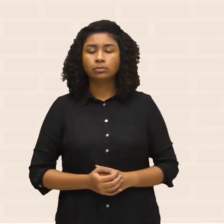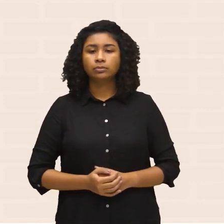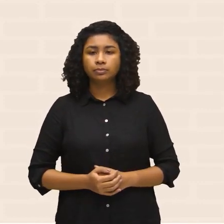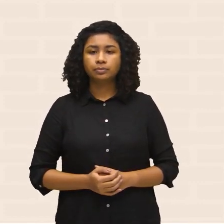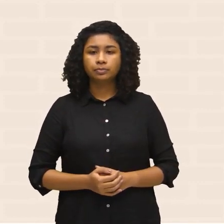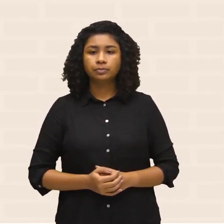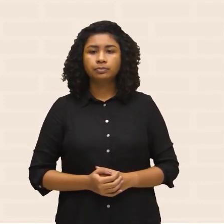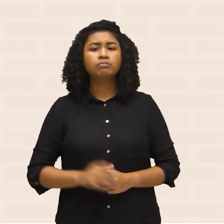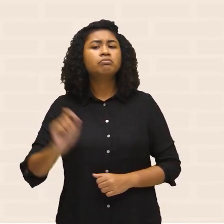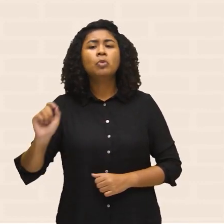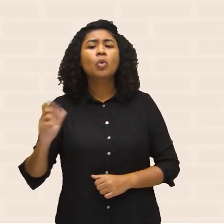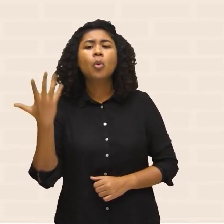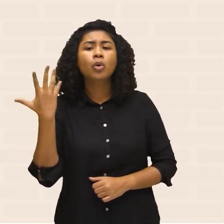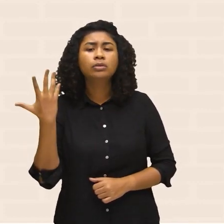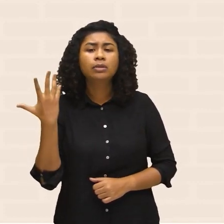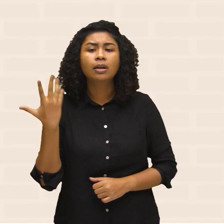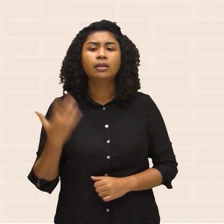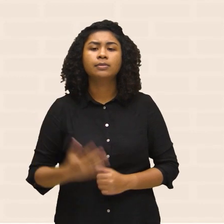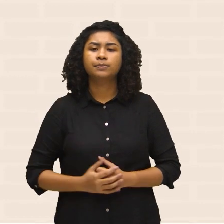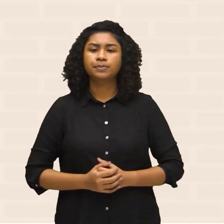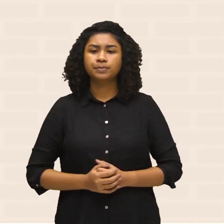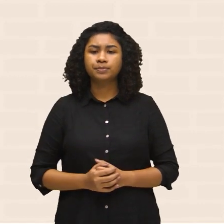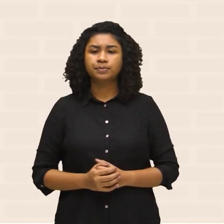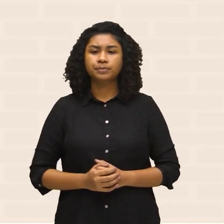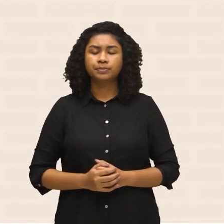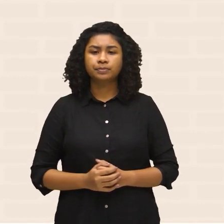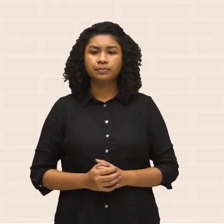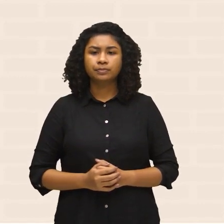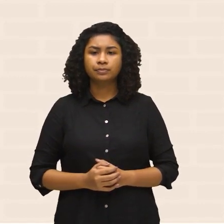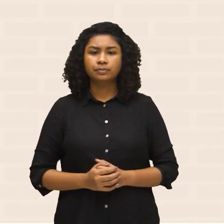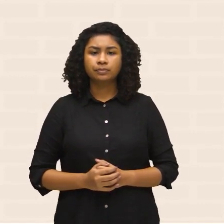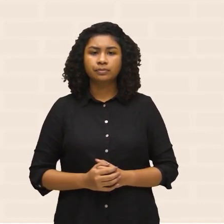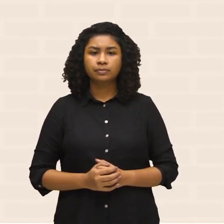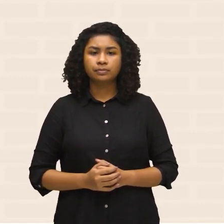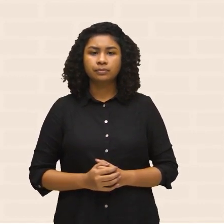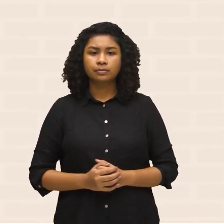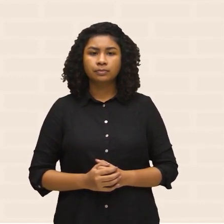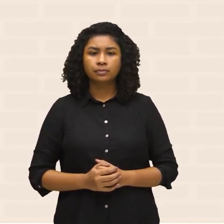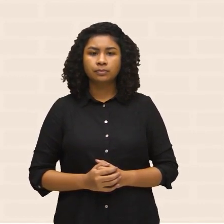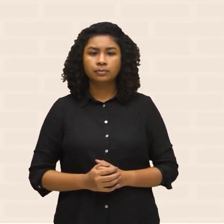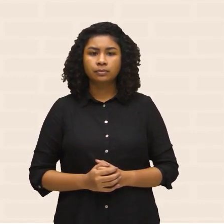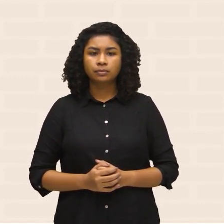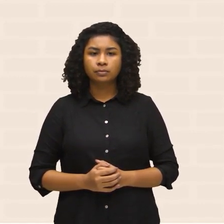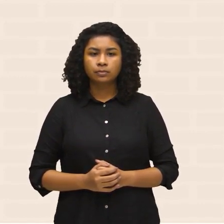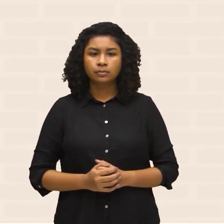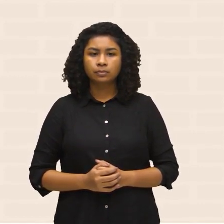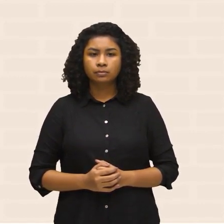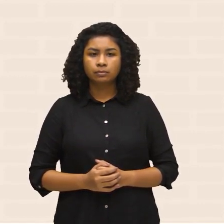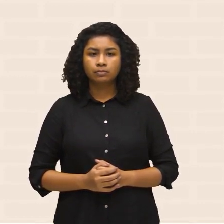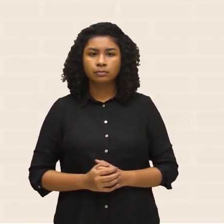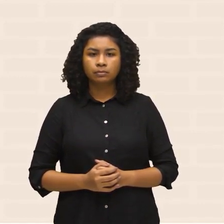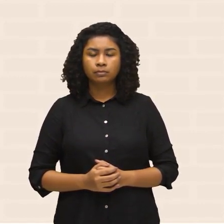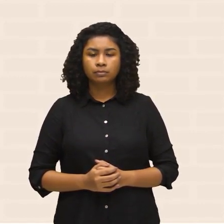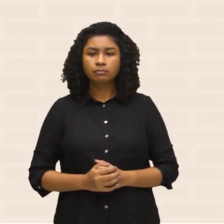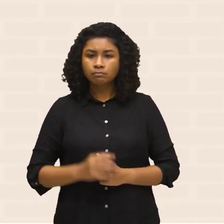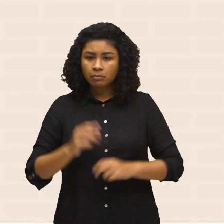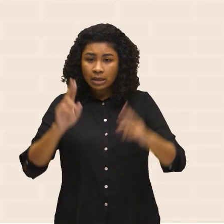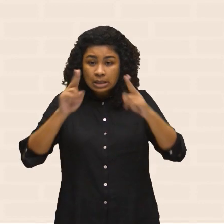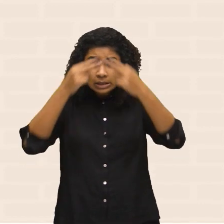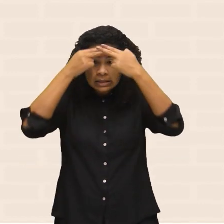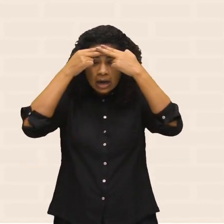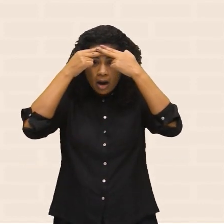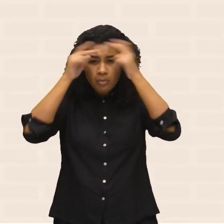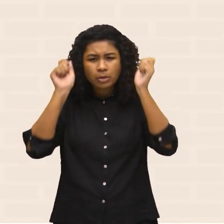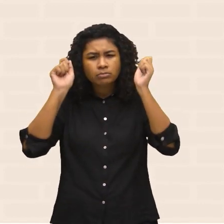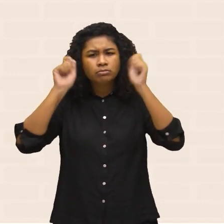Aí o que acontece? Essa pode se manifestar de diversas formas na vida daquela criança, que pode virar um